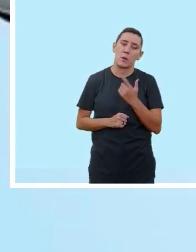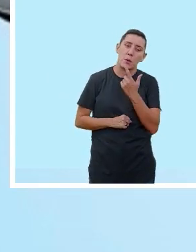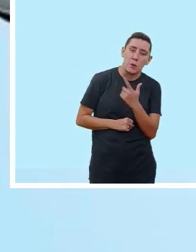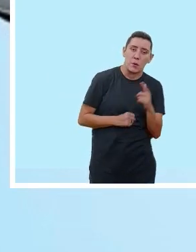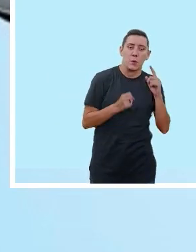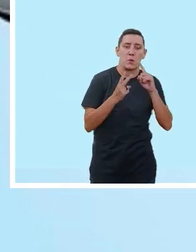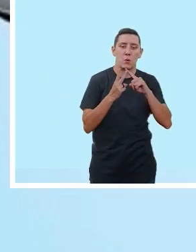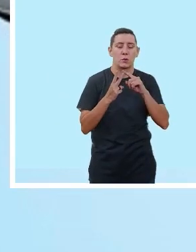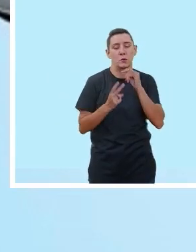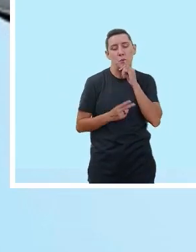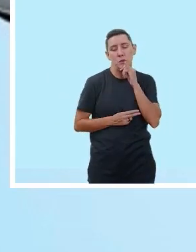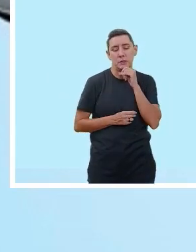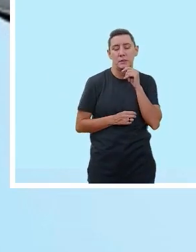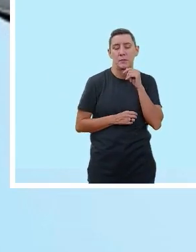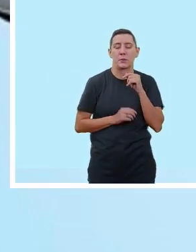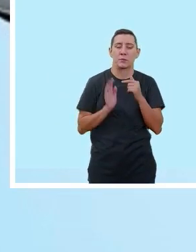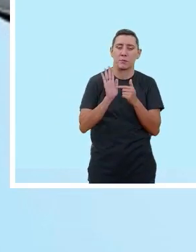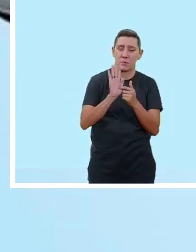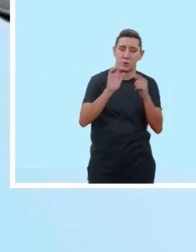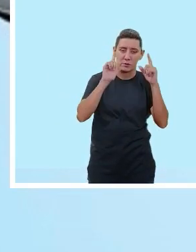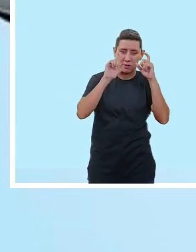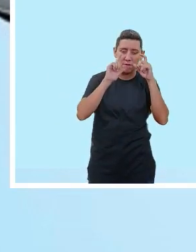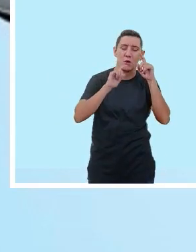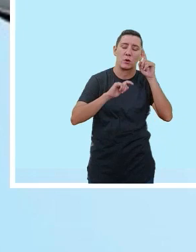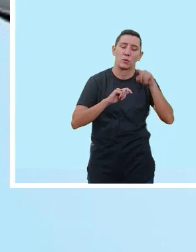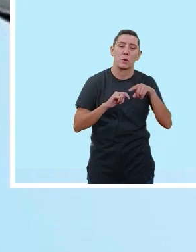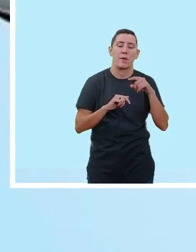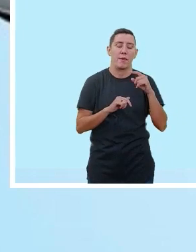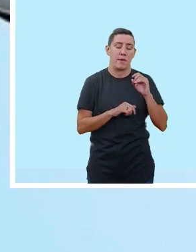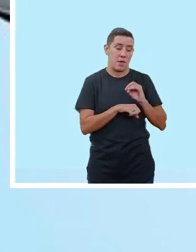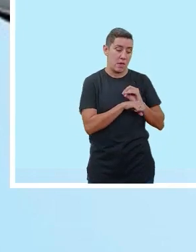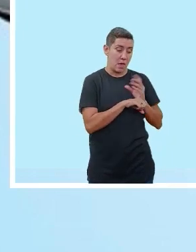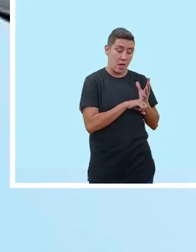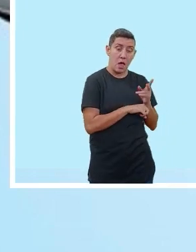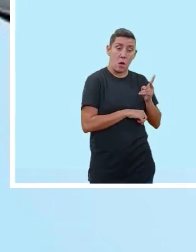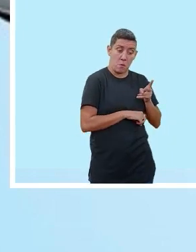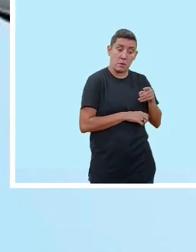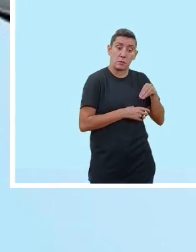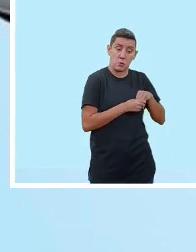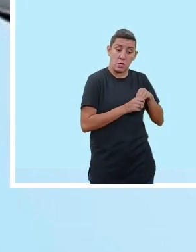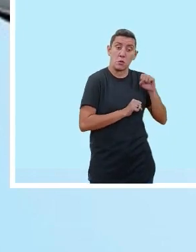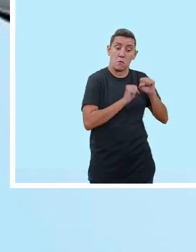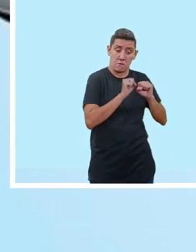né, então a Huawei utiliza nas suas fábricas